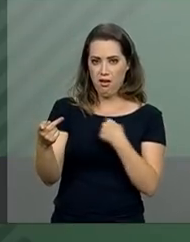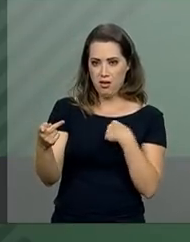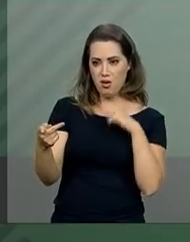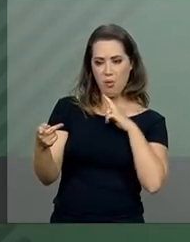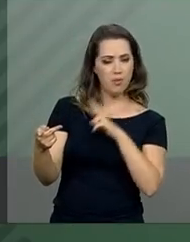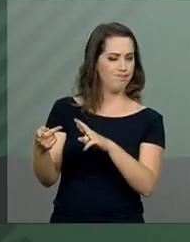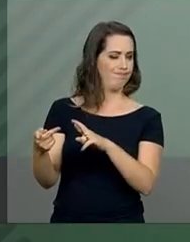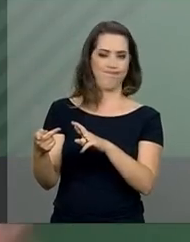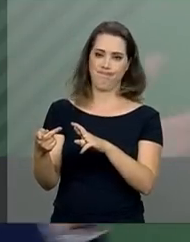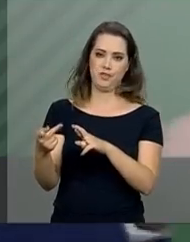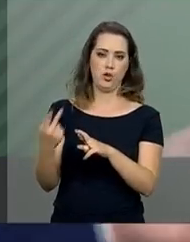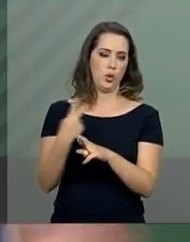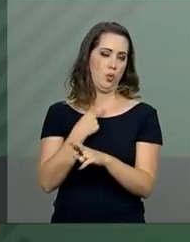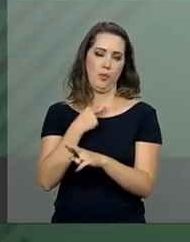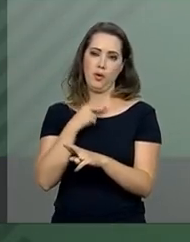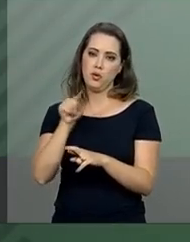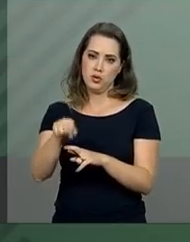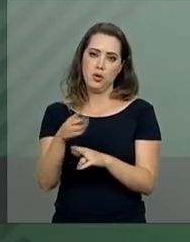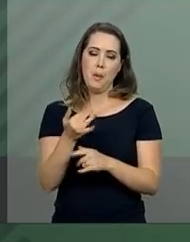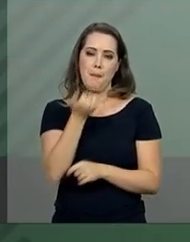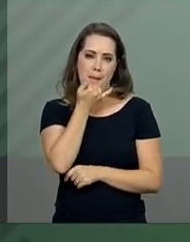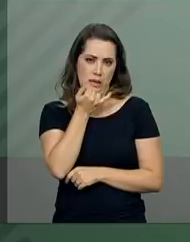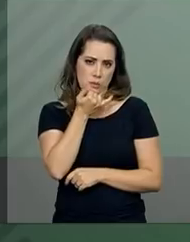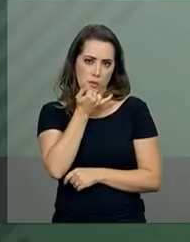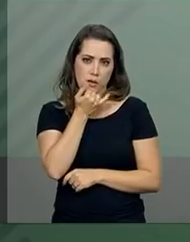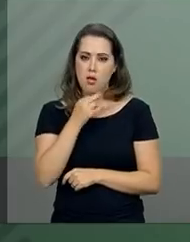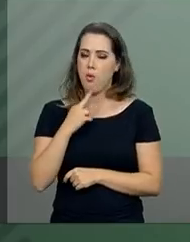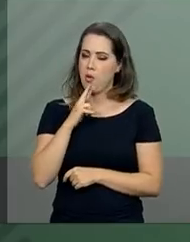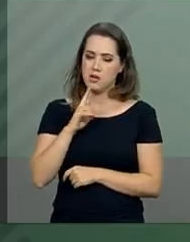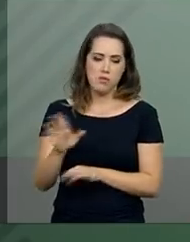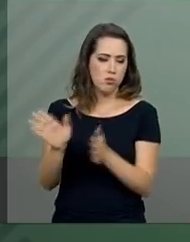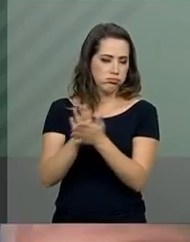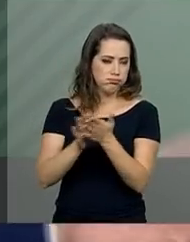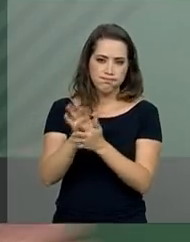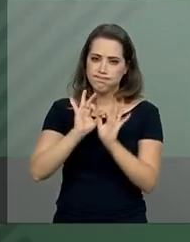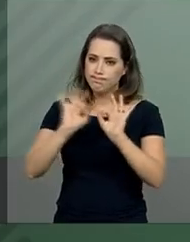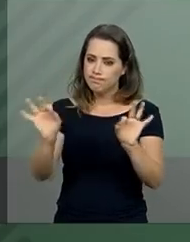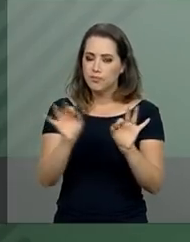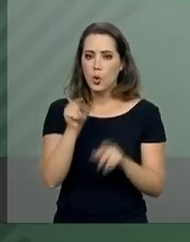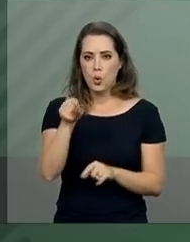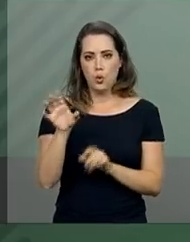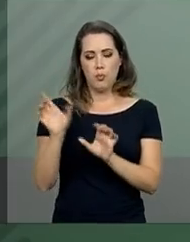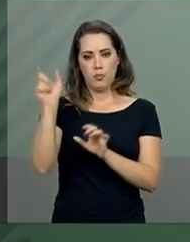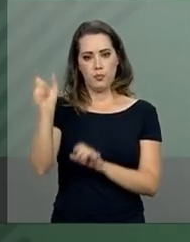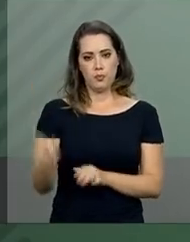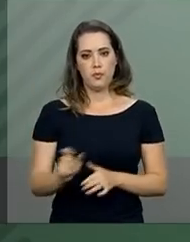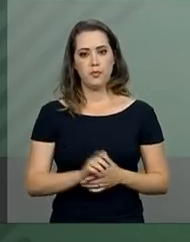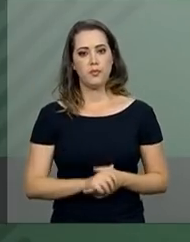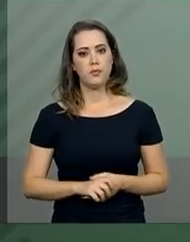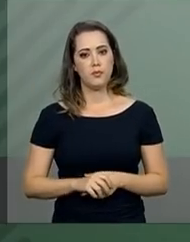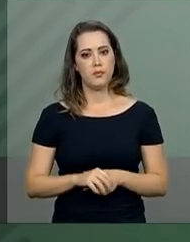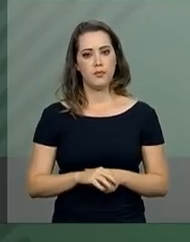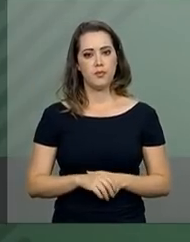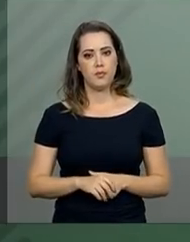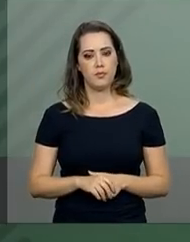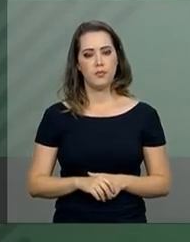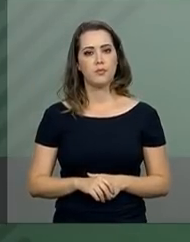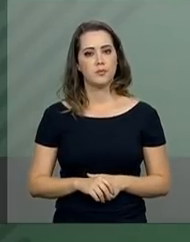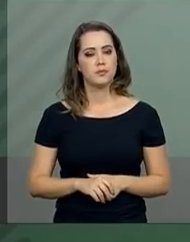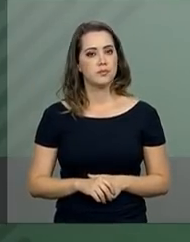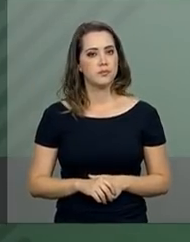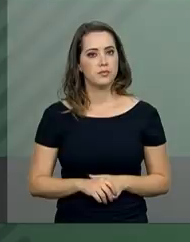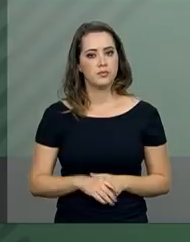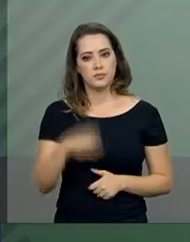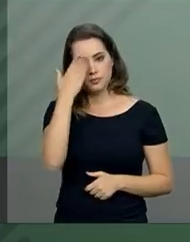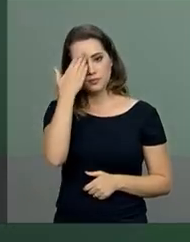daquele candidato então vou pedir desculpa para não responder especificamente esta segunda ps pergunta sua